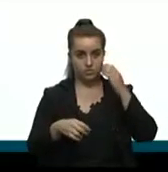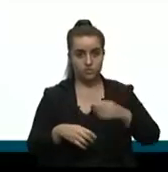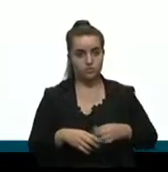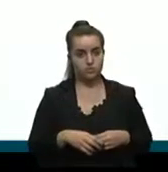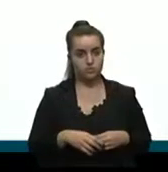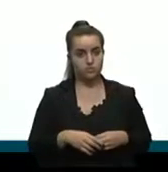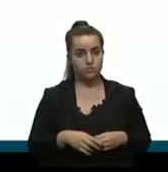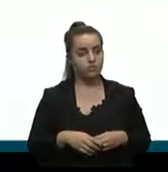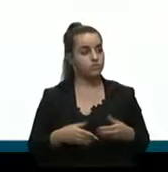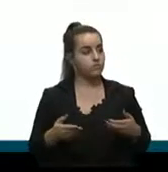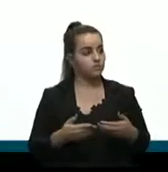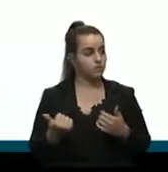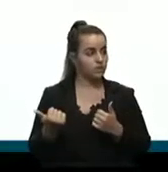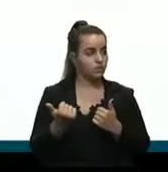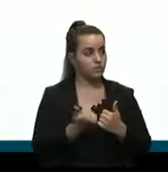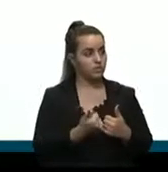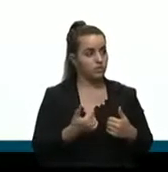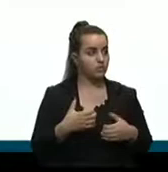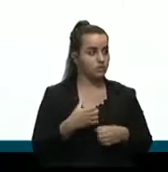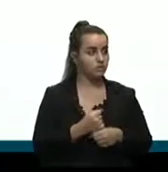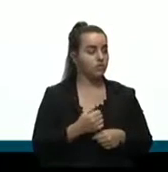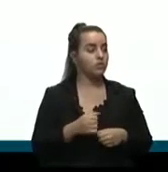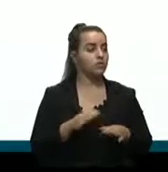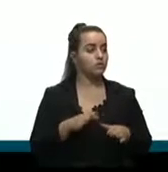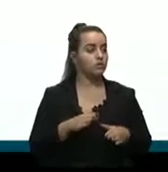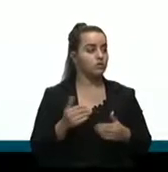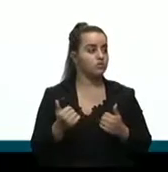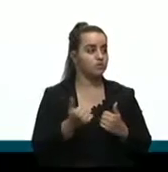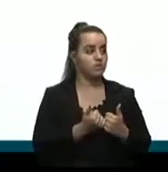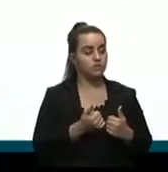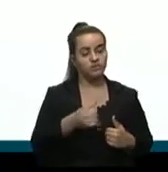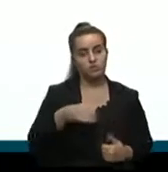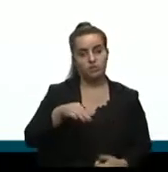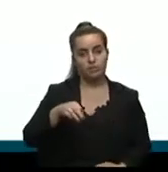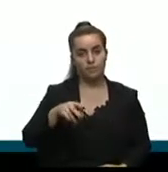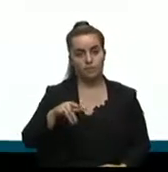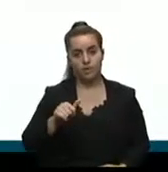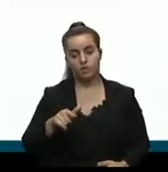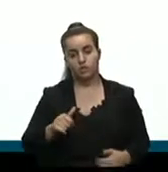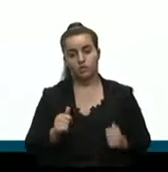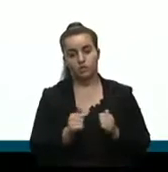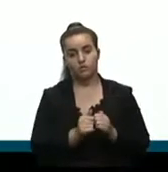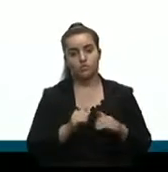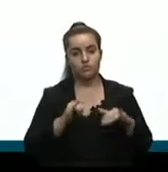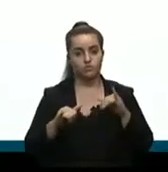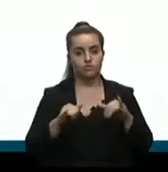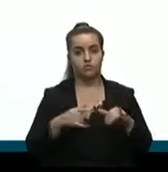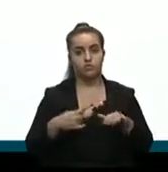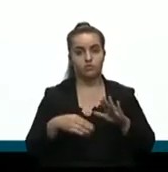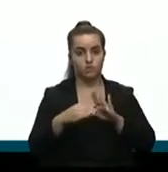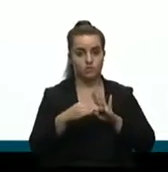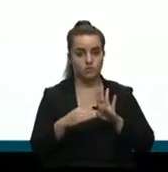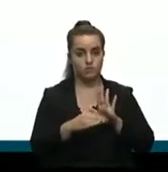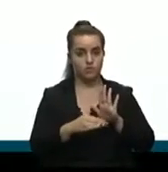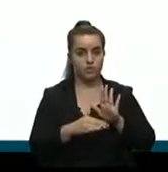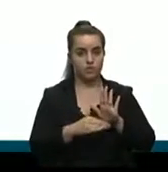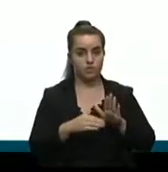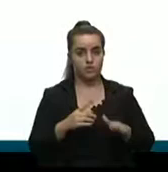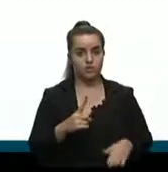Agora substituímos na fórmula. Então, no lugar da média do conjunto de dados da tabela,